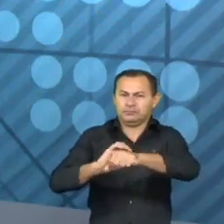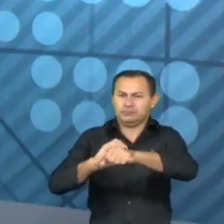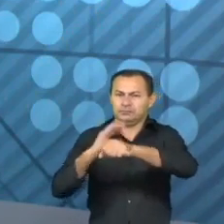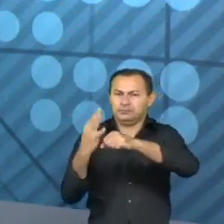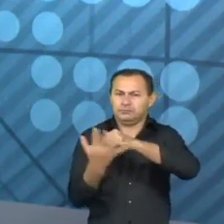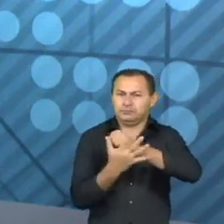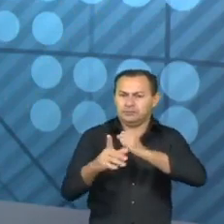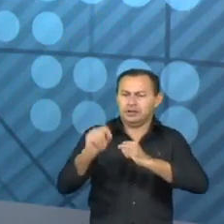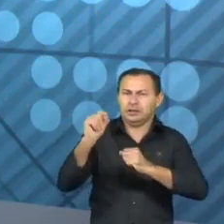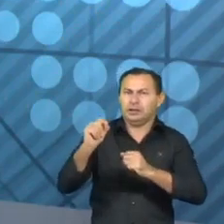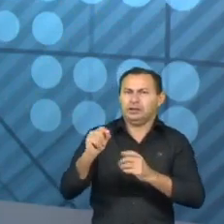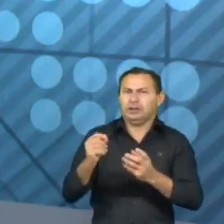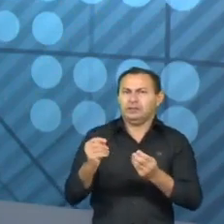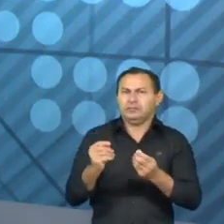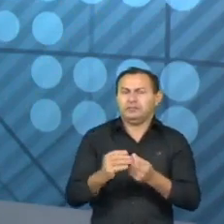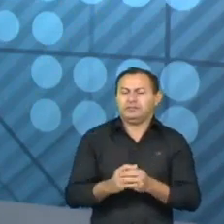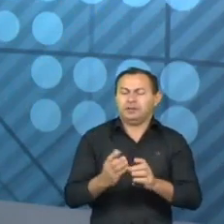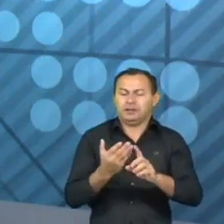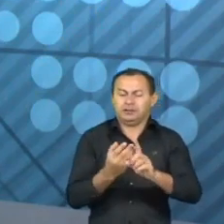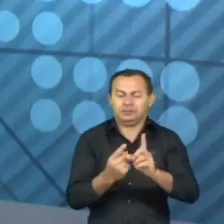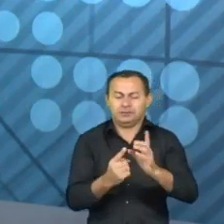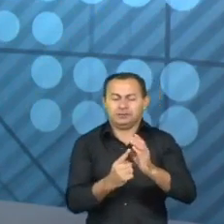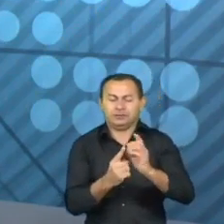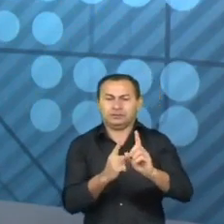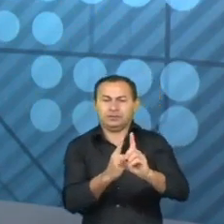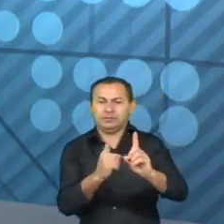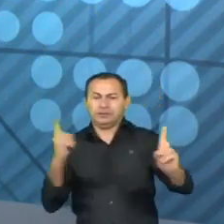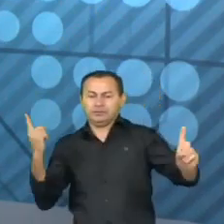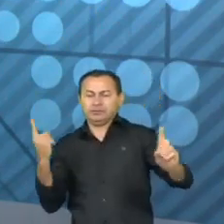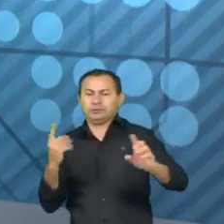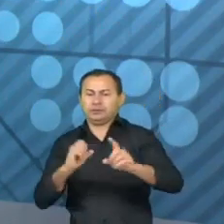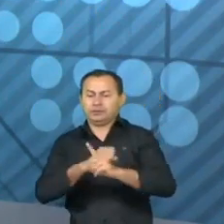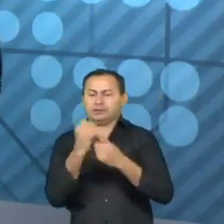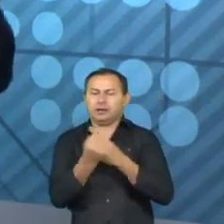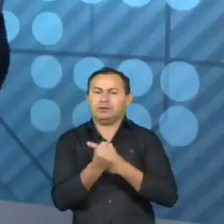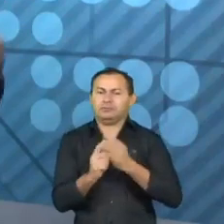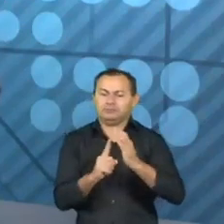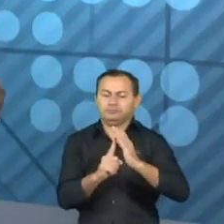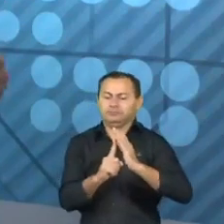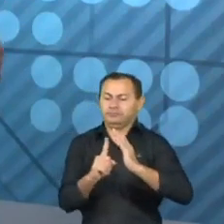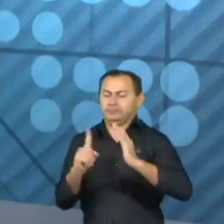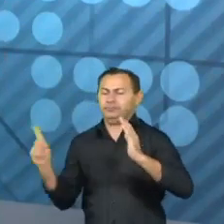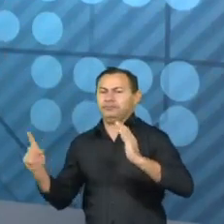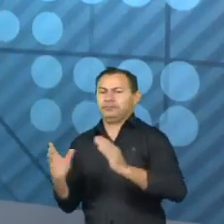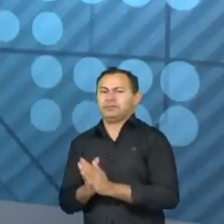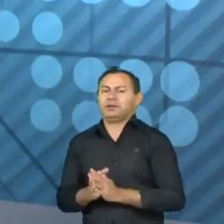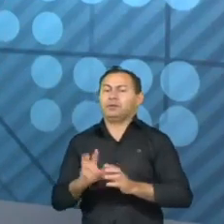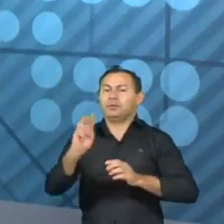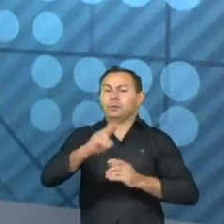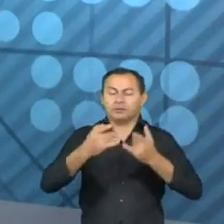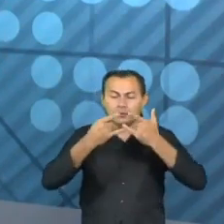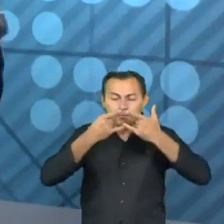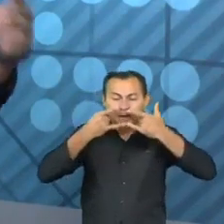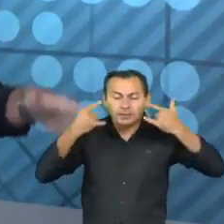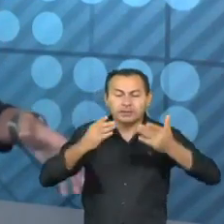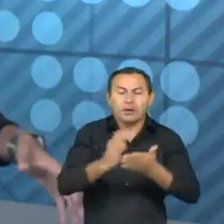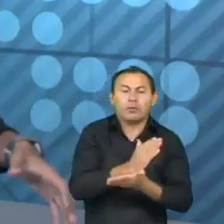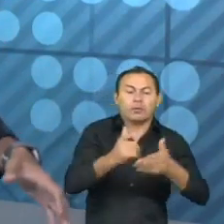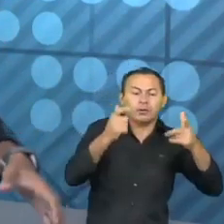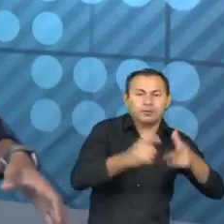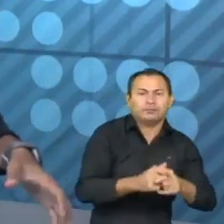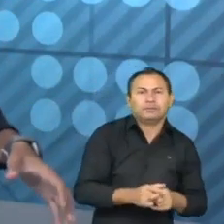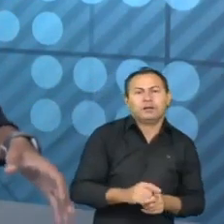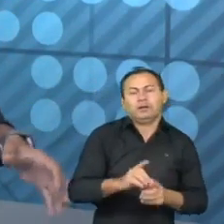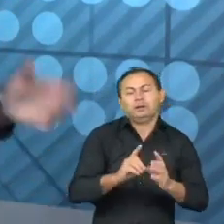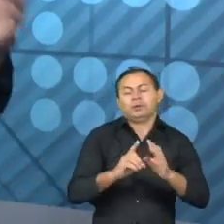tomaram? Distanciamento social, né, a parte do isolamento, o uso de máscaras, em alguns locais,